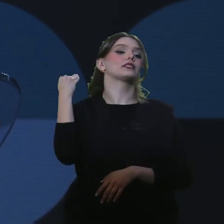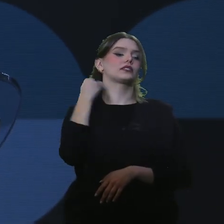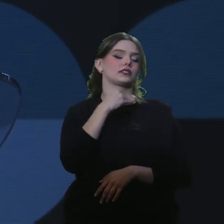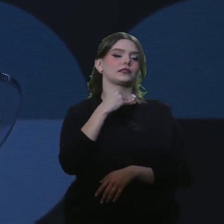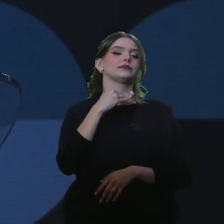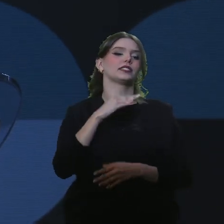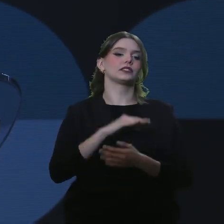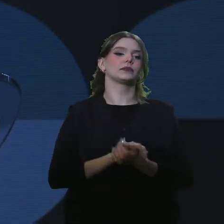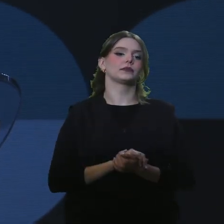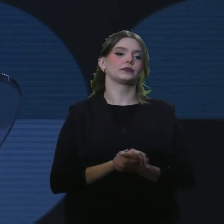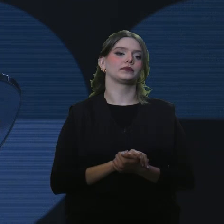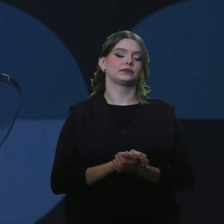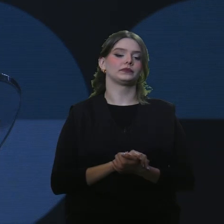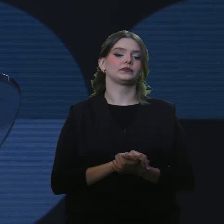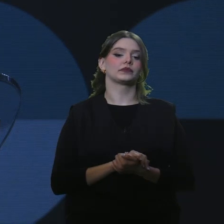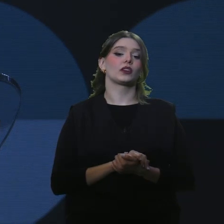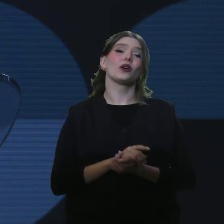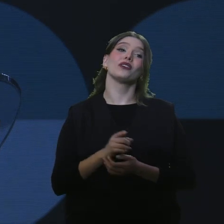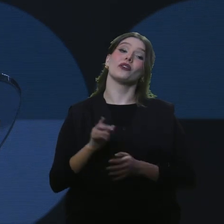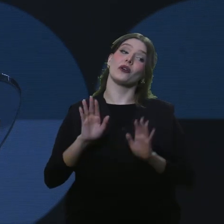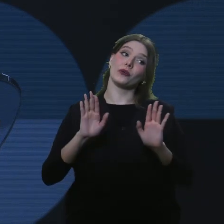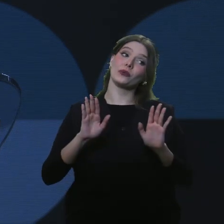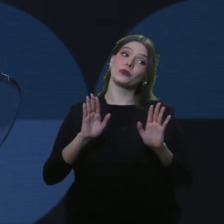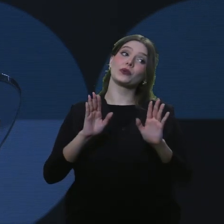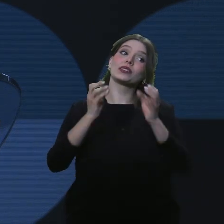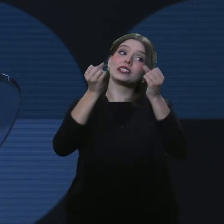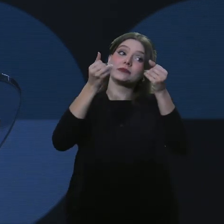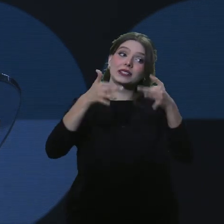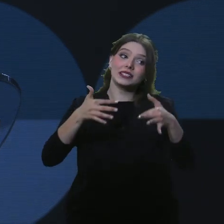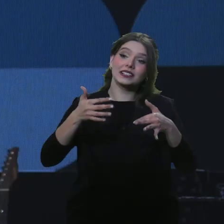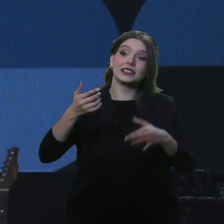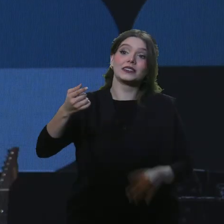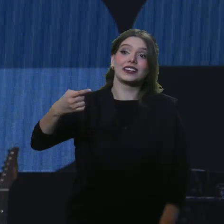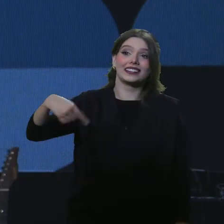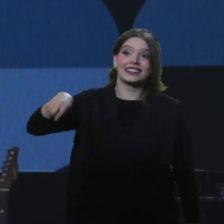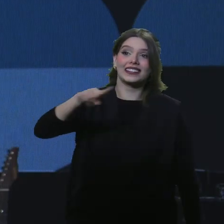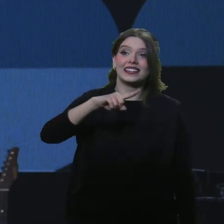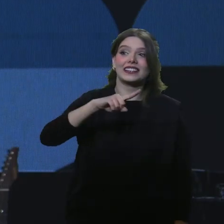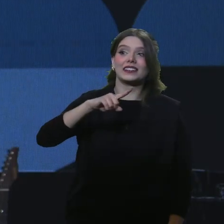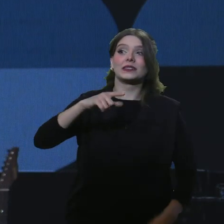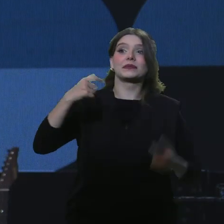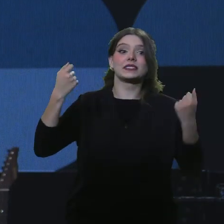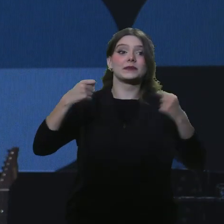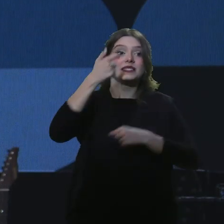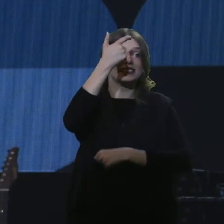tem que começar a dar igual João Batista. E comer gafanhoto também.